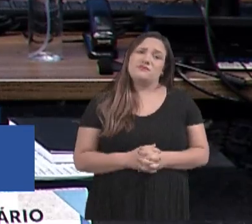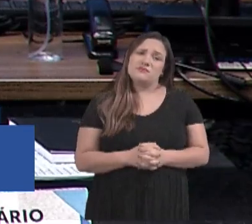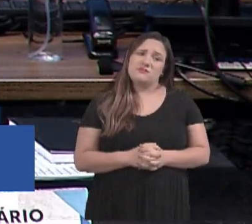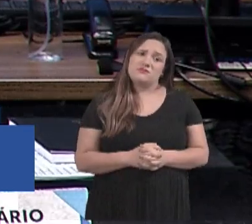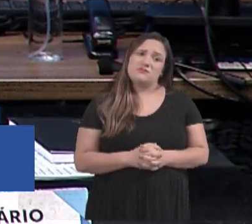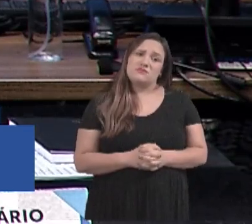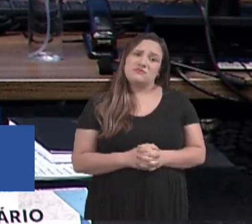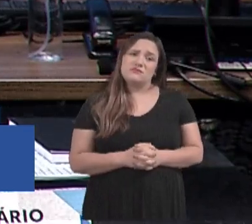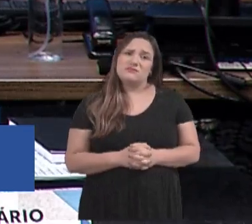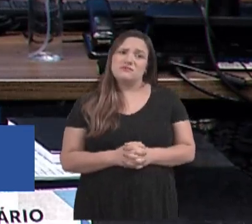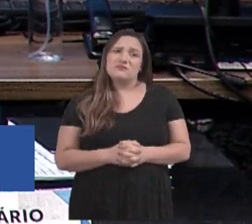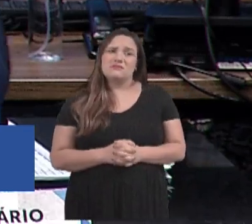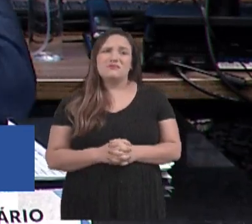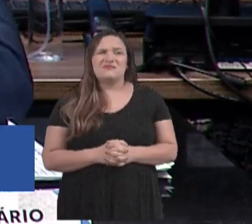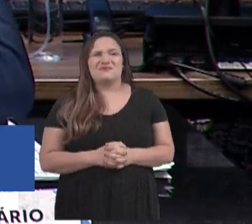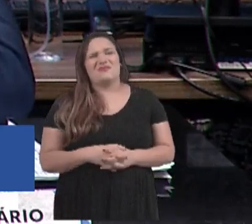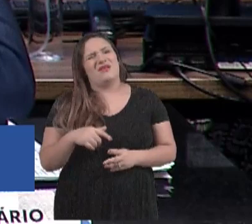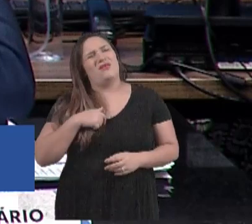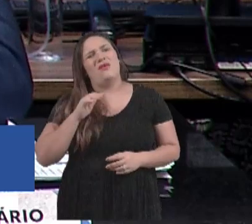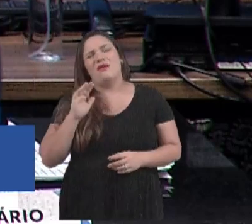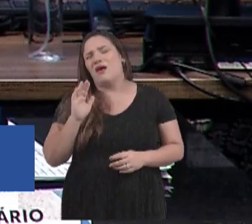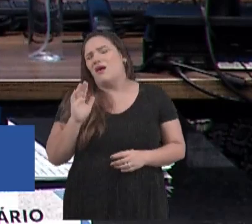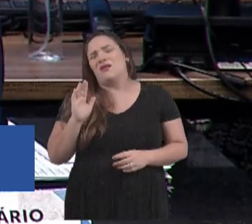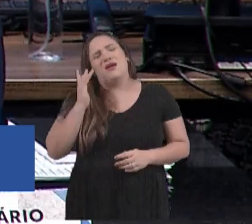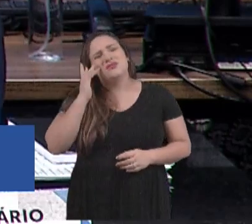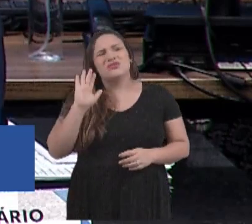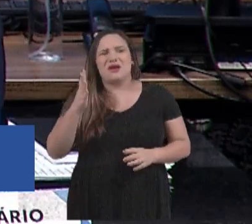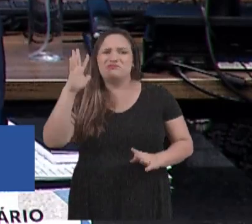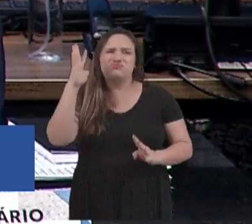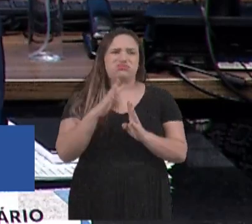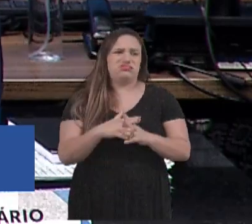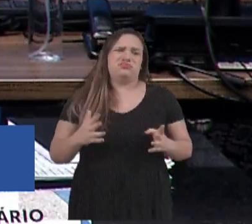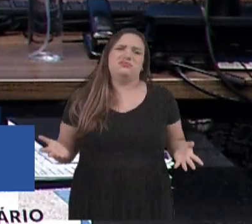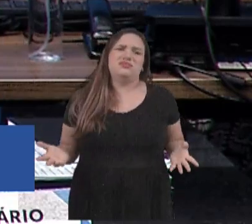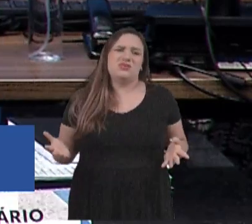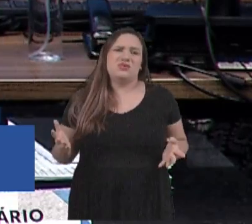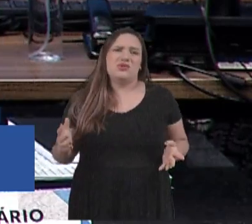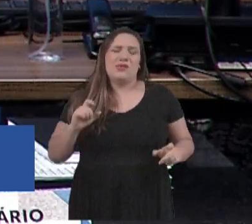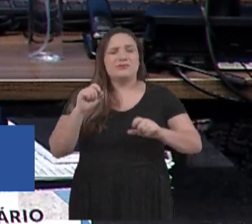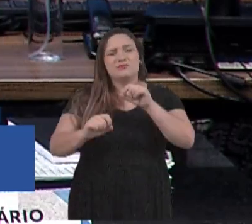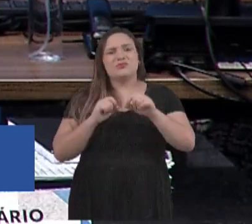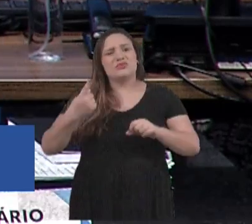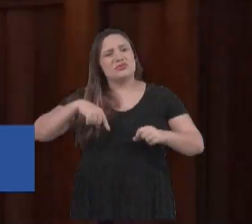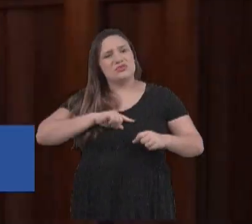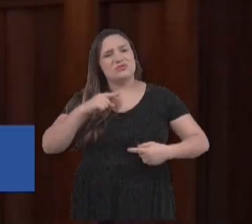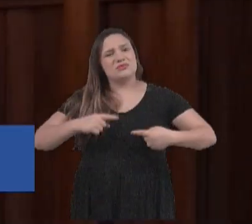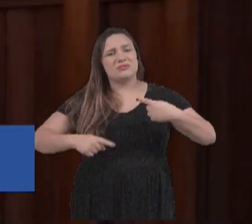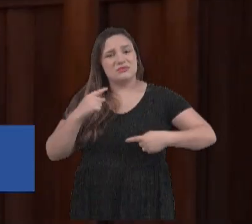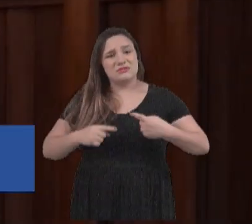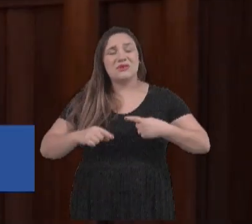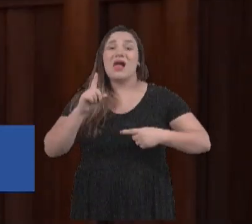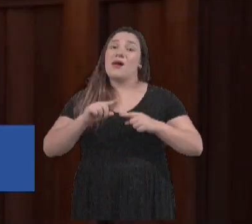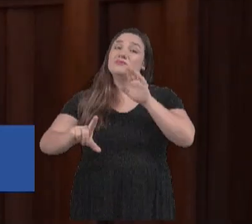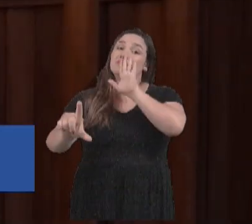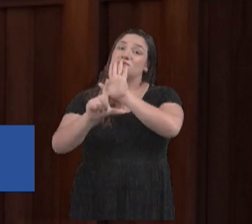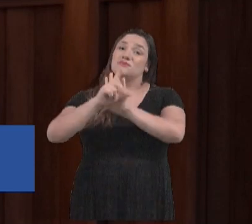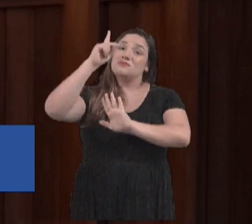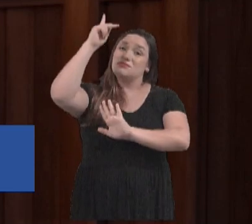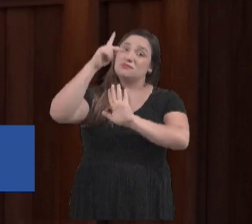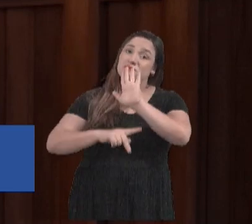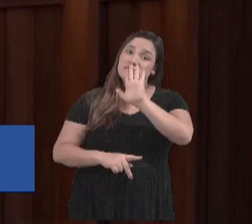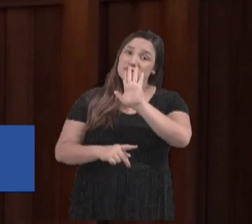Então, eu acho que já extrapolou. Porque, na verdade, o que está em pauta aqui é um projeto de lei